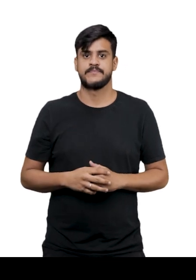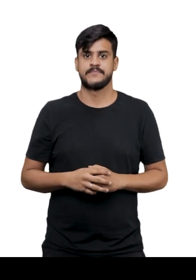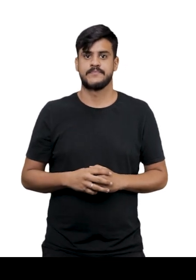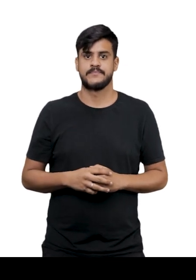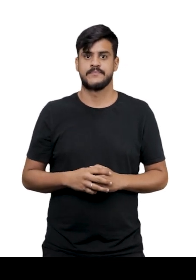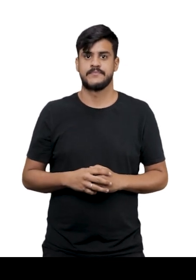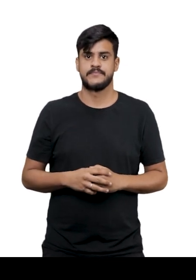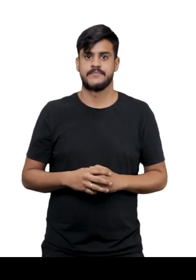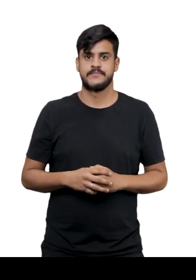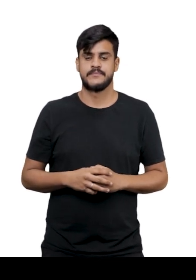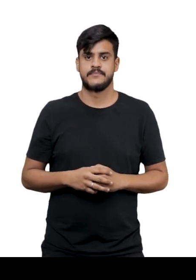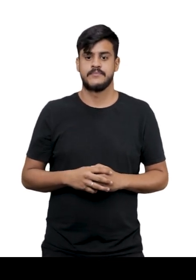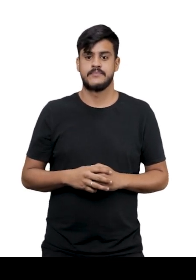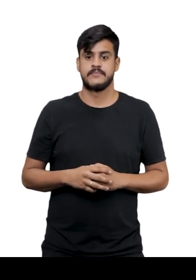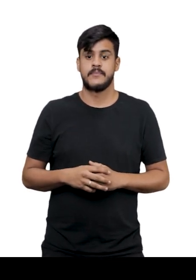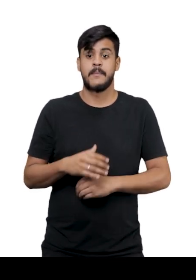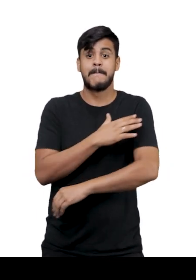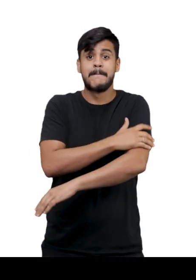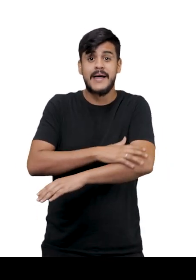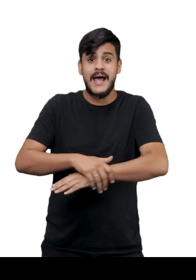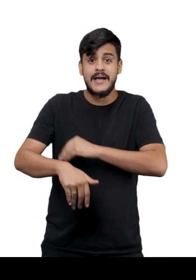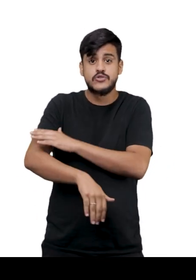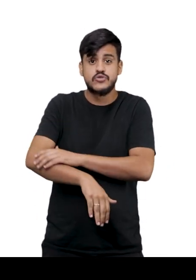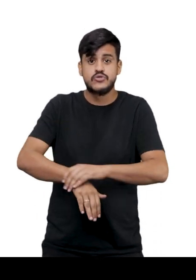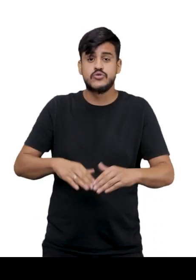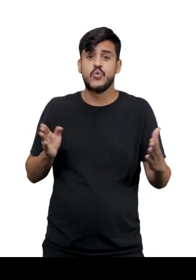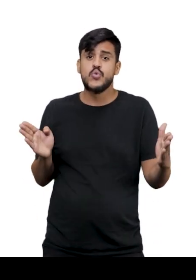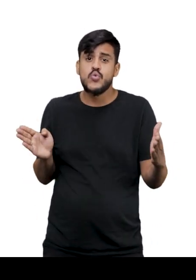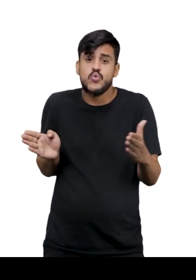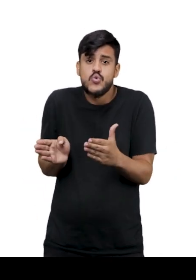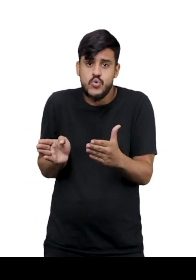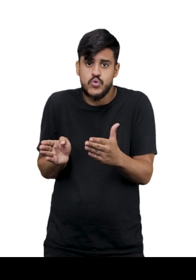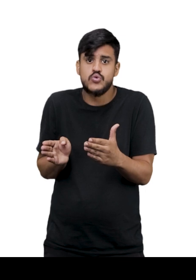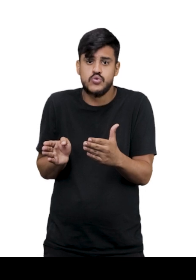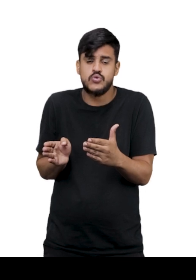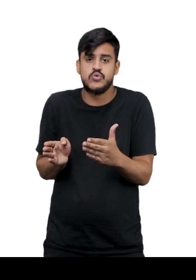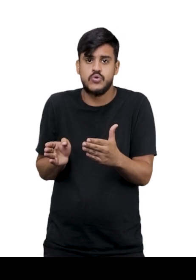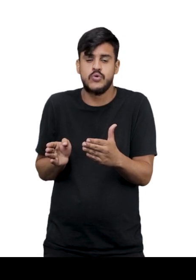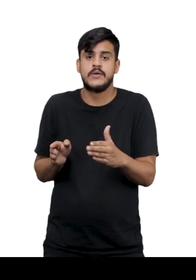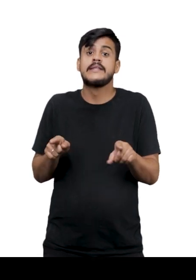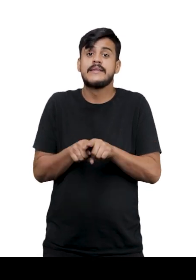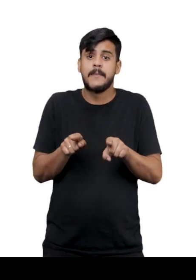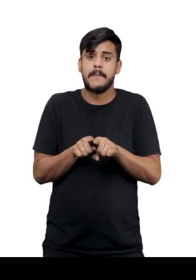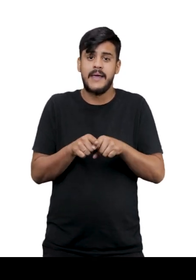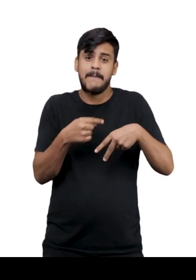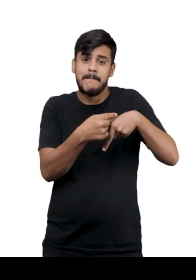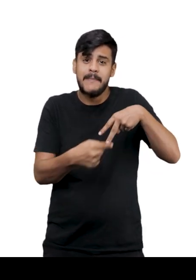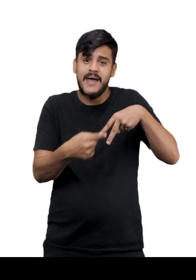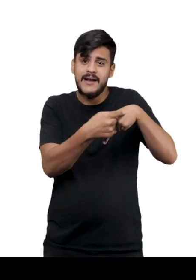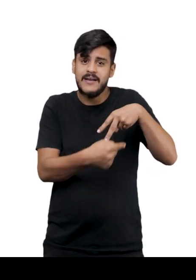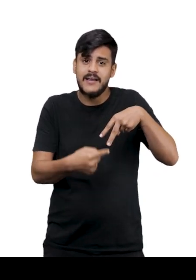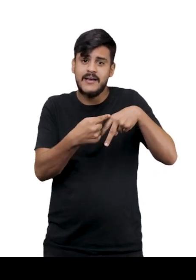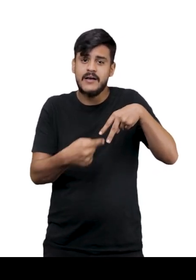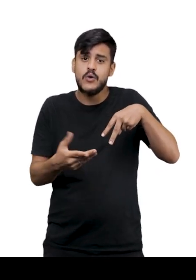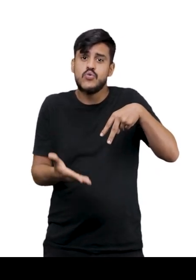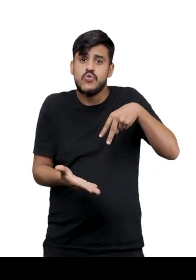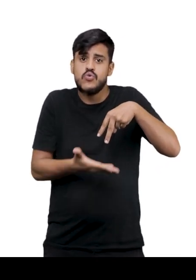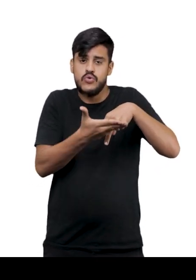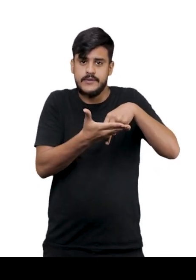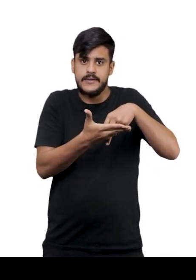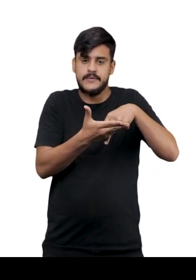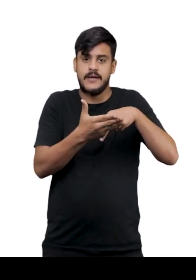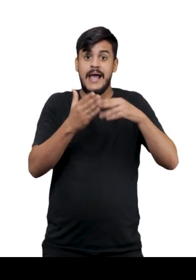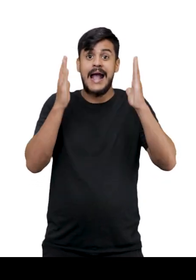se projetam para frente com expressão de sobriedade. Os braços são mais curtos e finos em relação à figura principal e